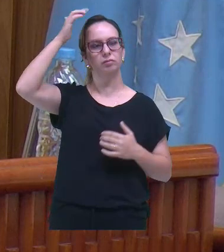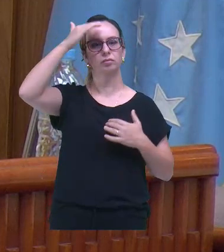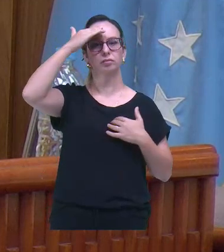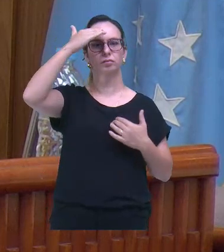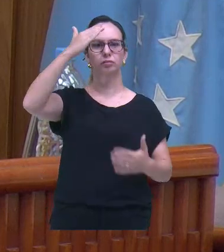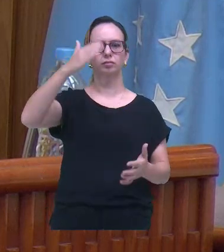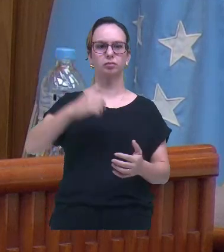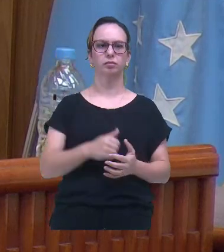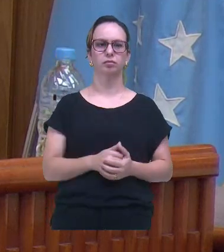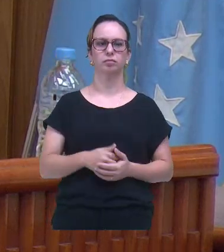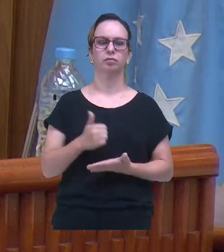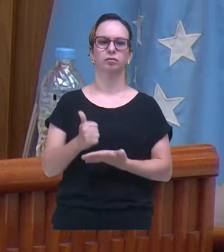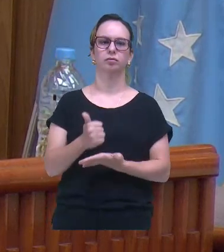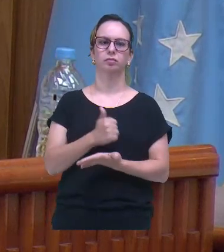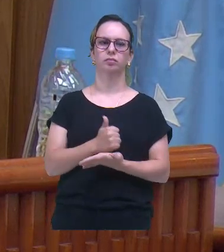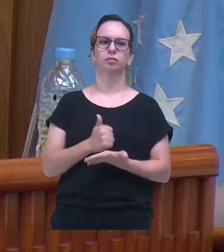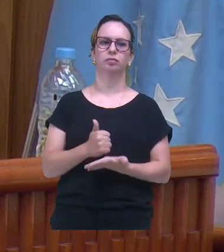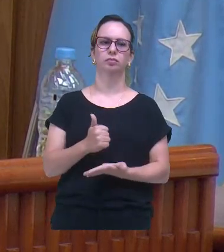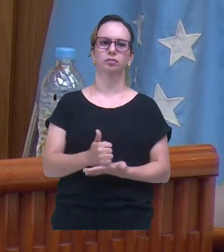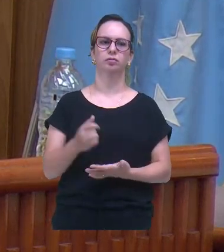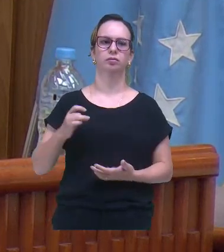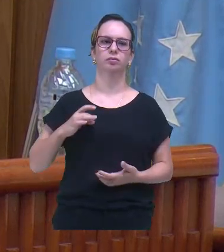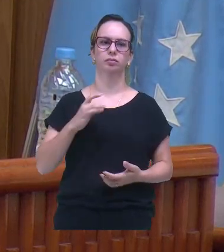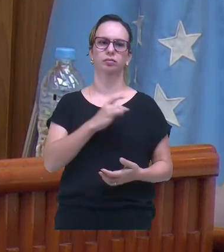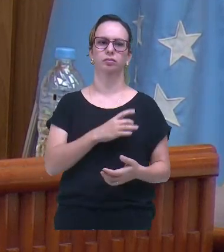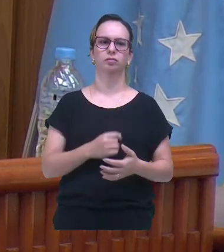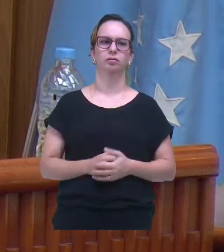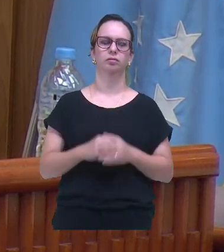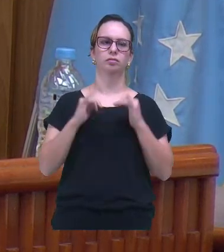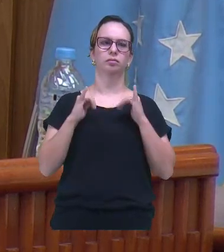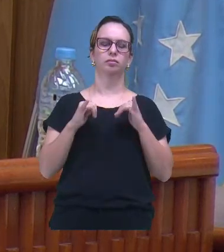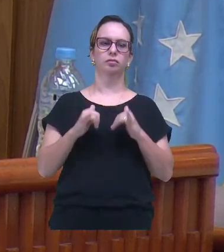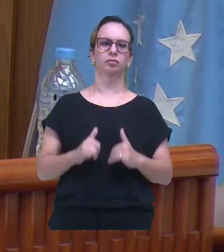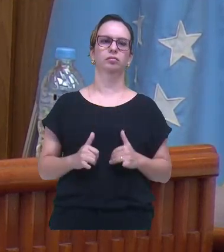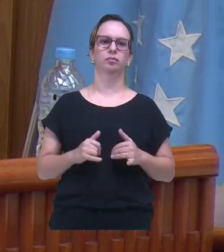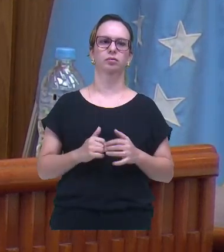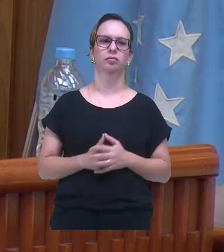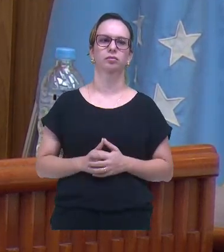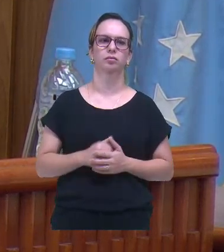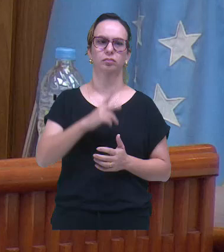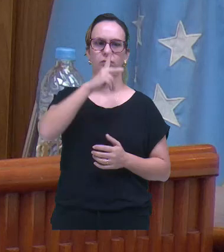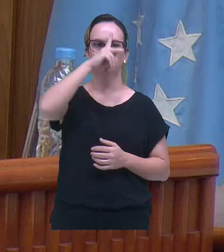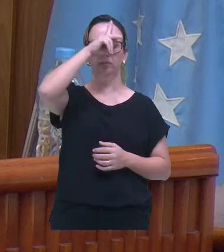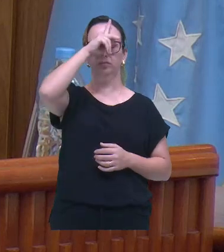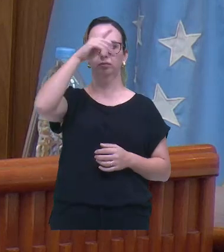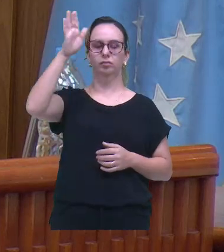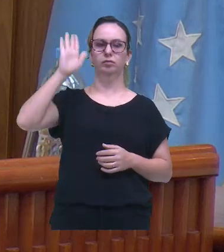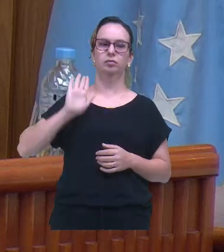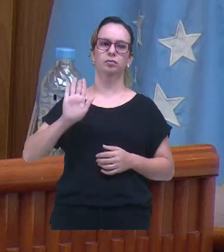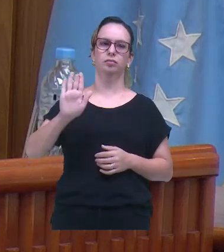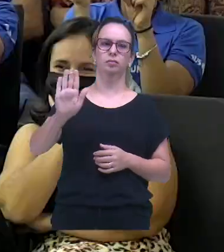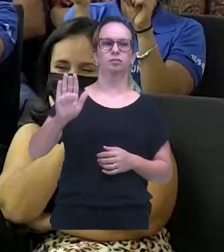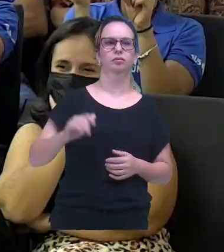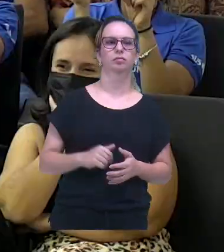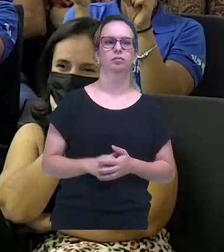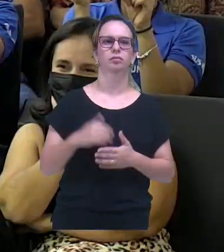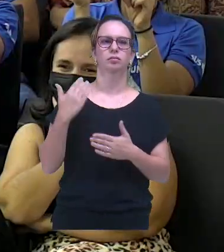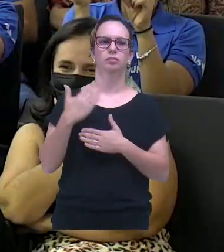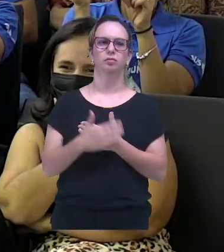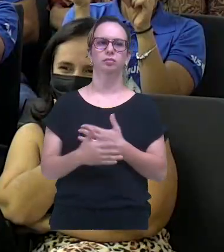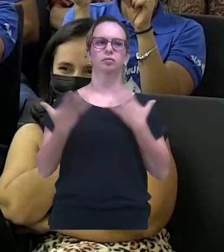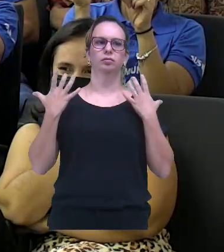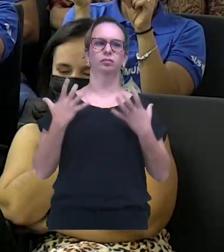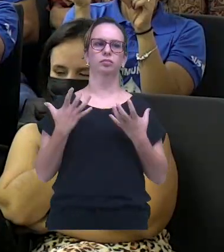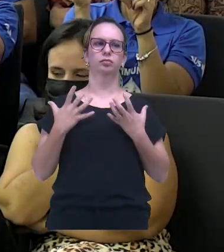Agradeço aos profissionais de saúde que se mantiveram firmes e esperançosos diante do cansaço e